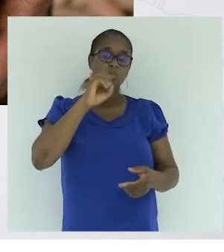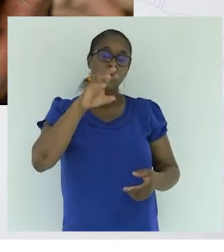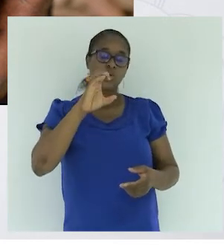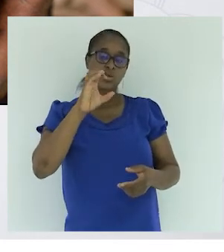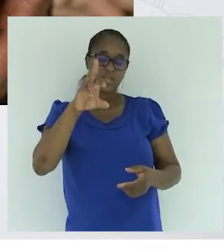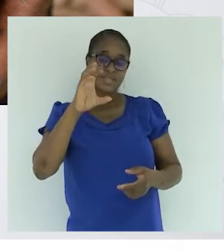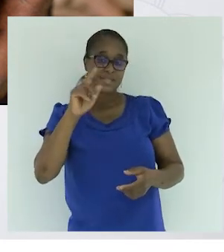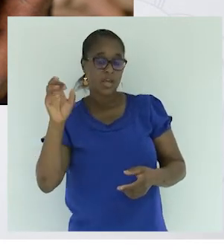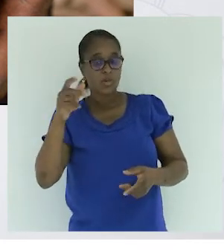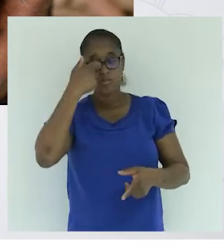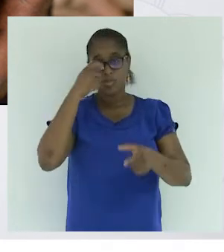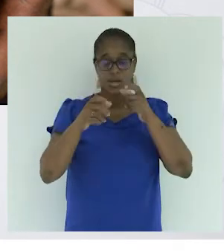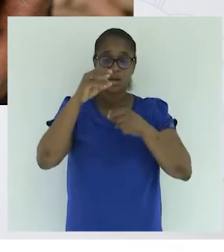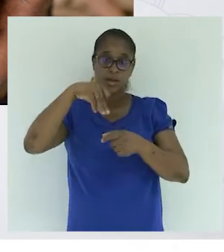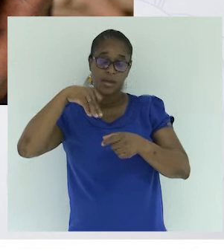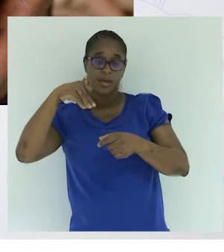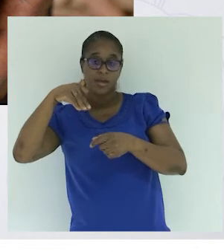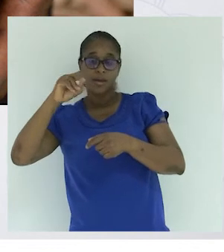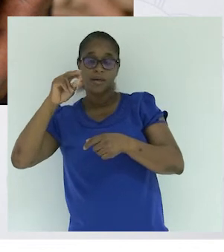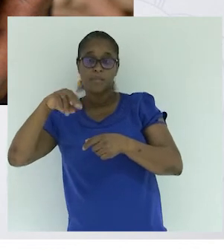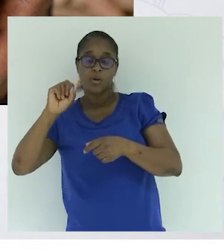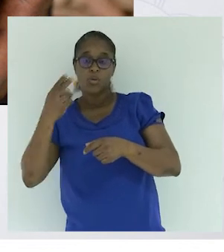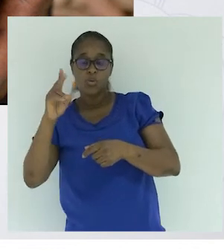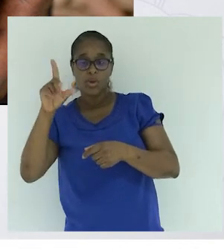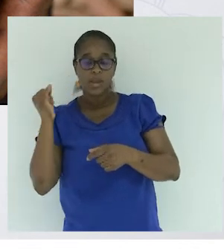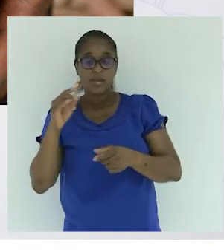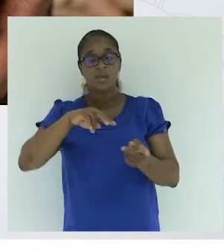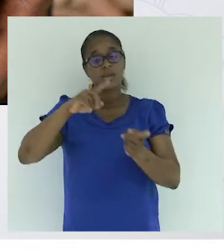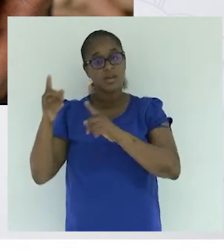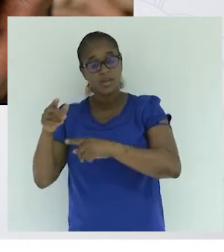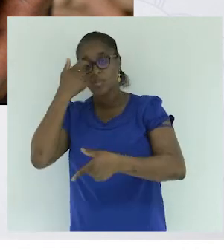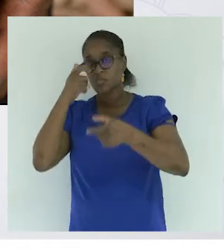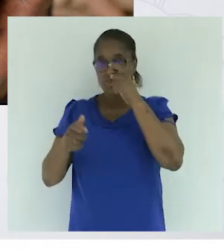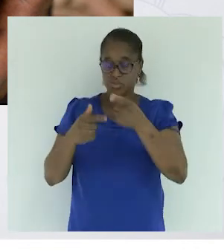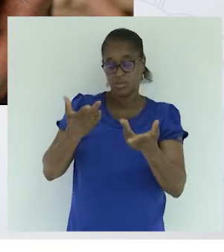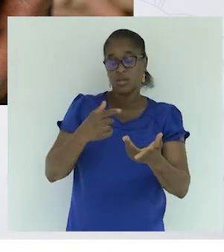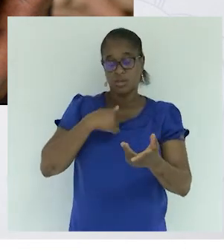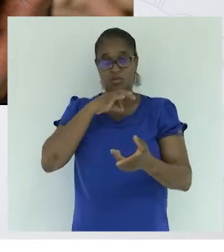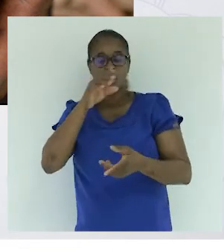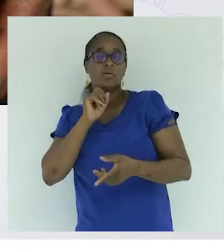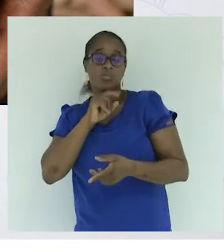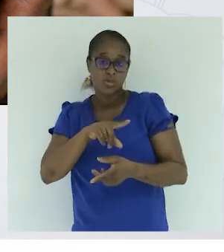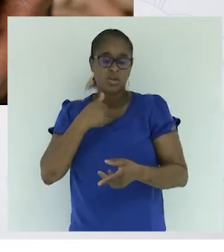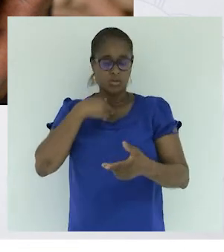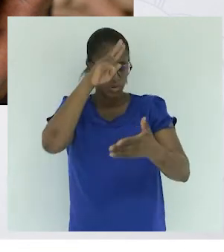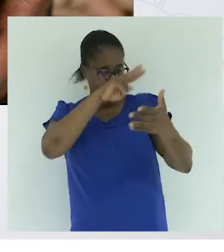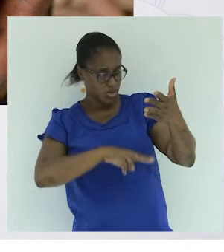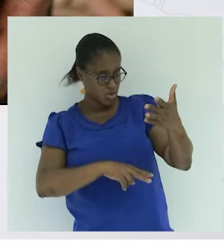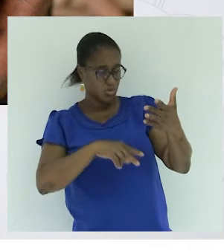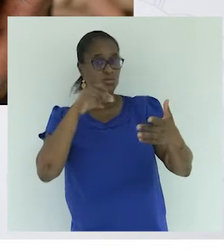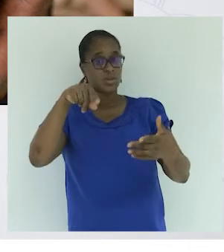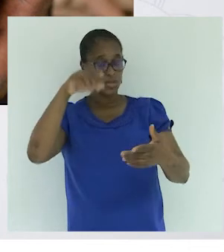ainda não há conclusão nesse sentido. Eu falei hipótese, por isso é que eu trouxe um textinho sobre o pangolim